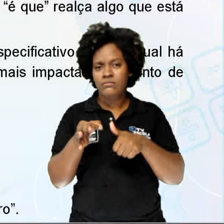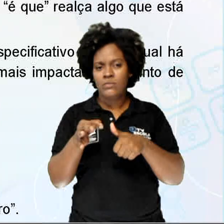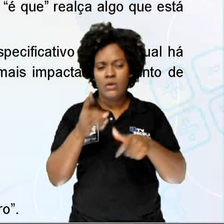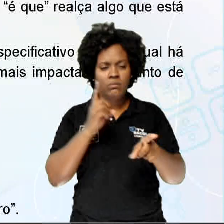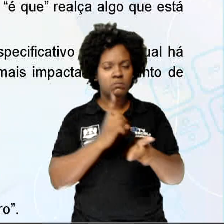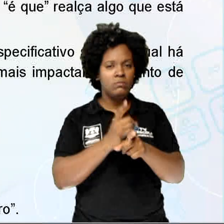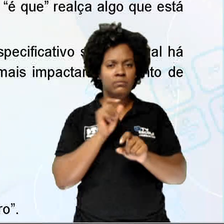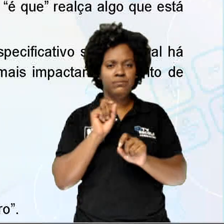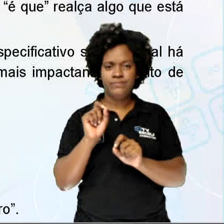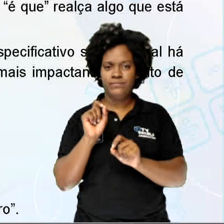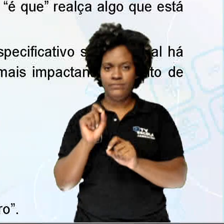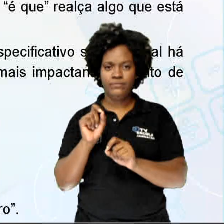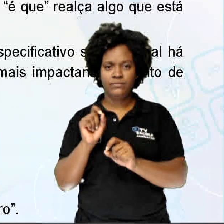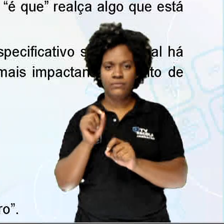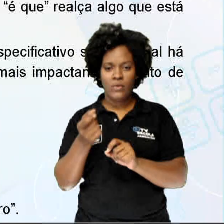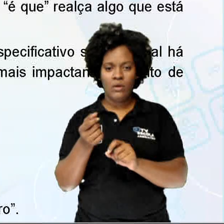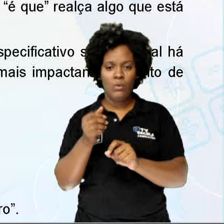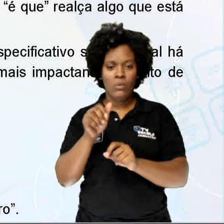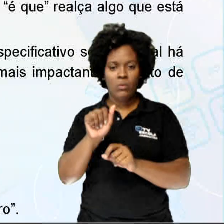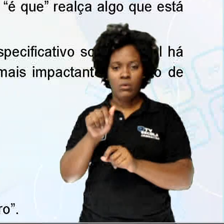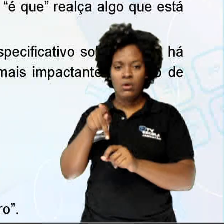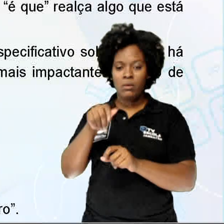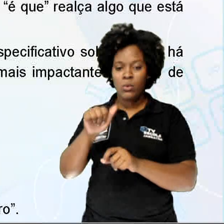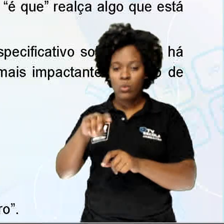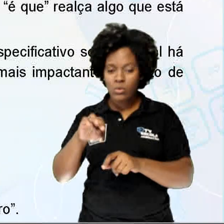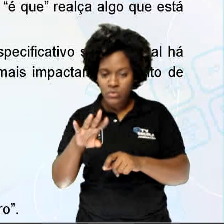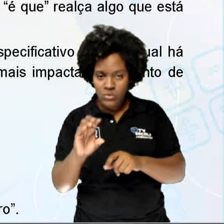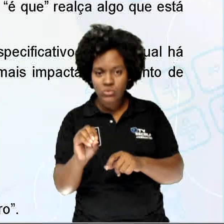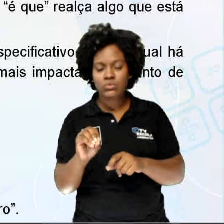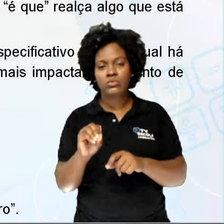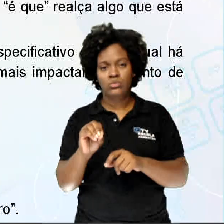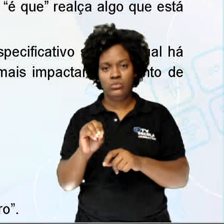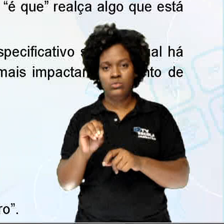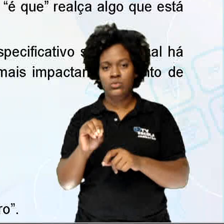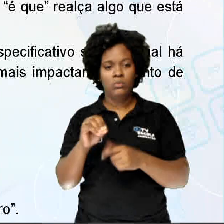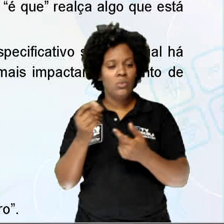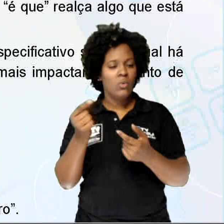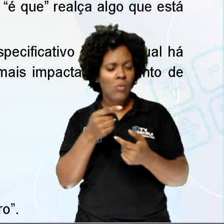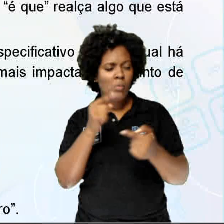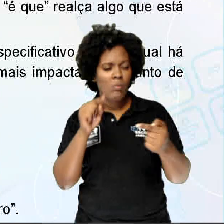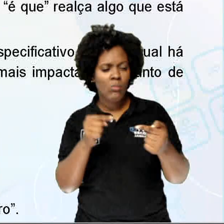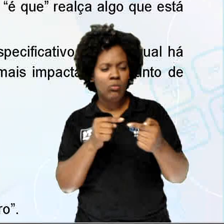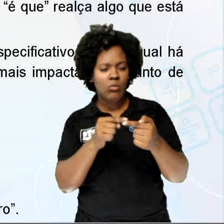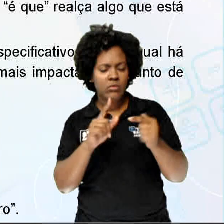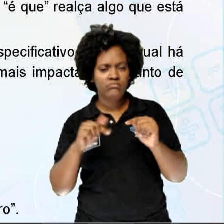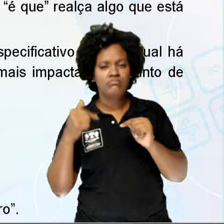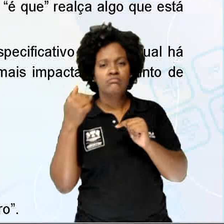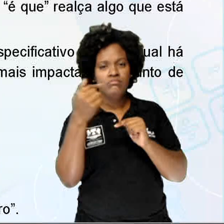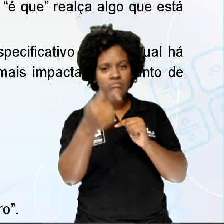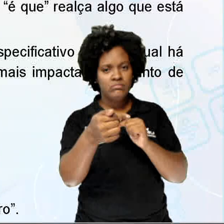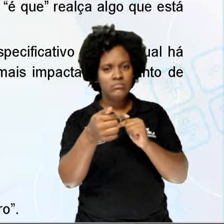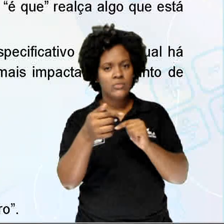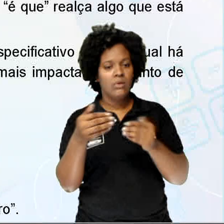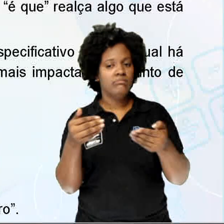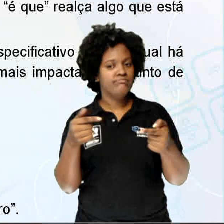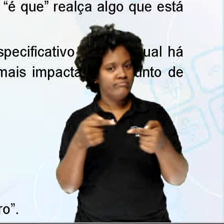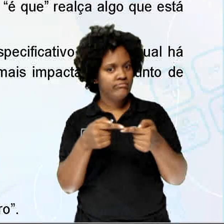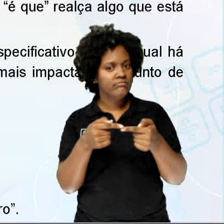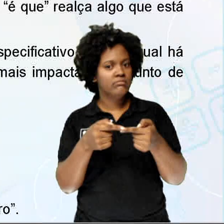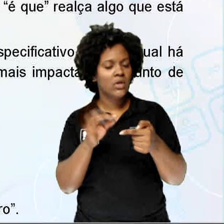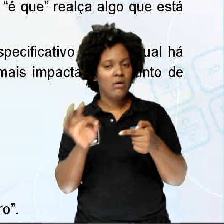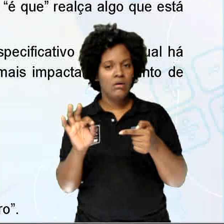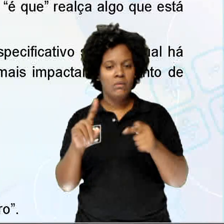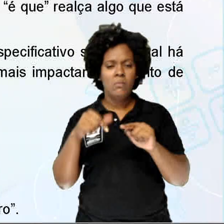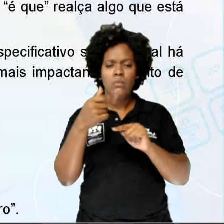o seguinte, é um aposto especificativo sobre o qual há uma afirmação posterior. Até aqui está correto. Depois